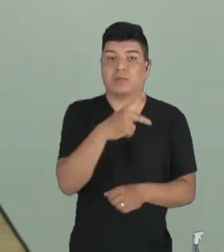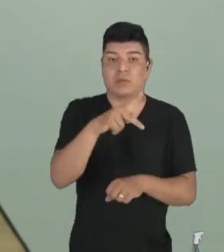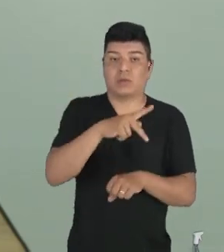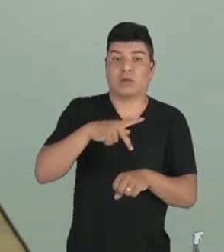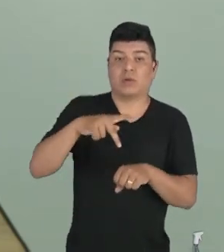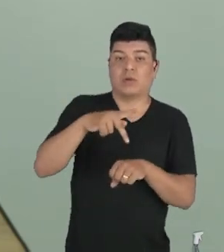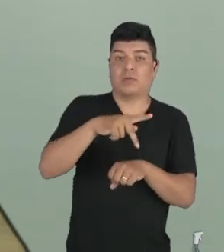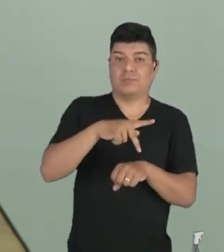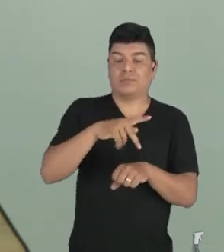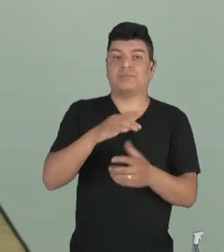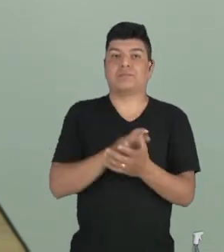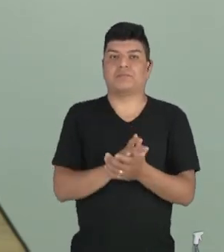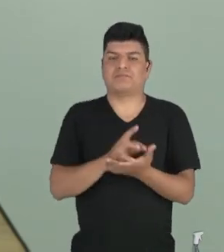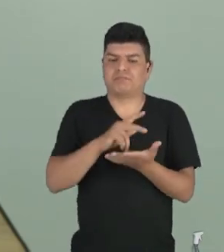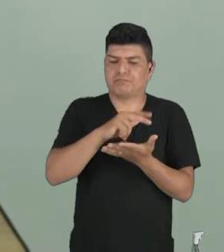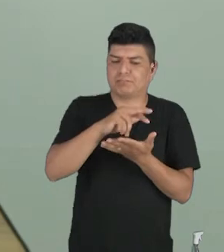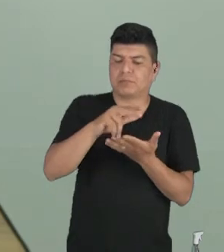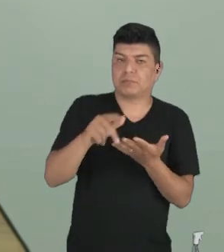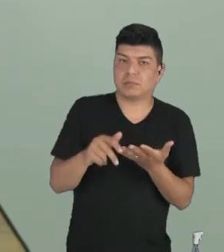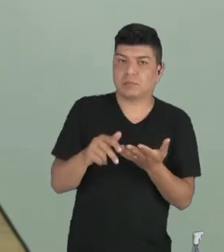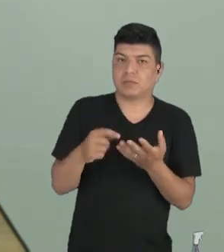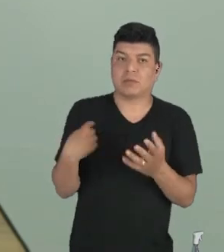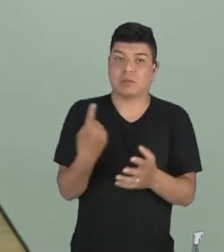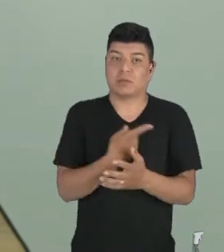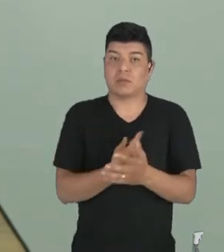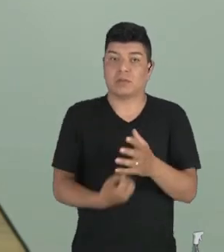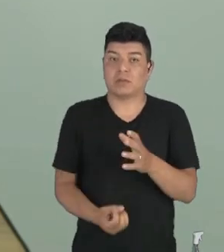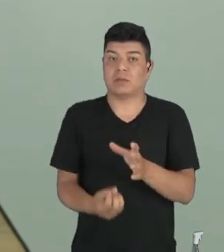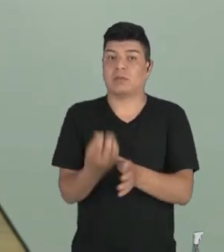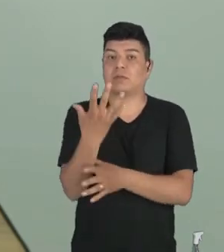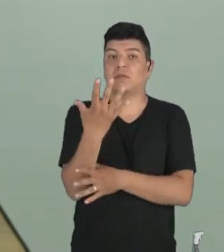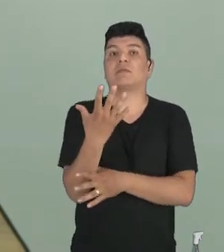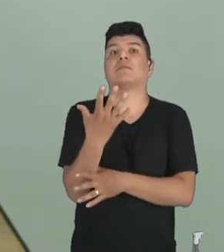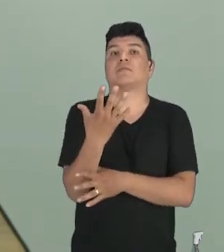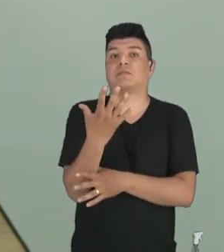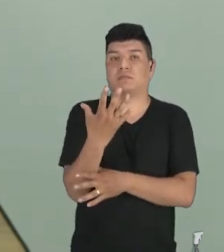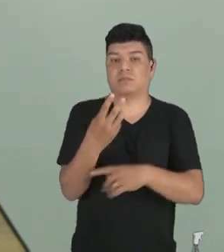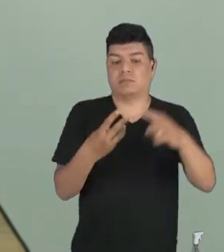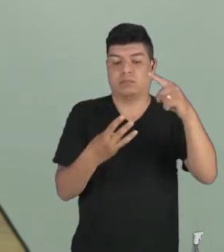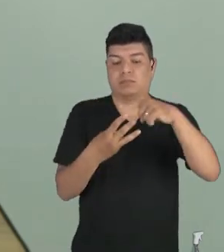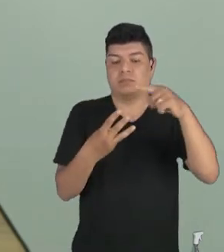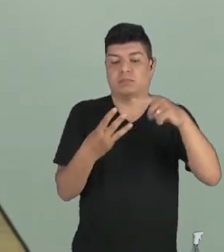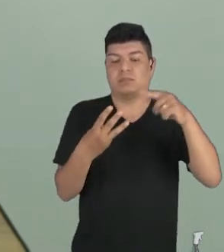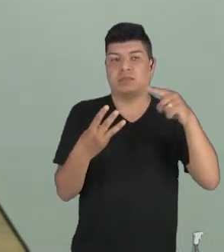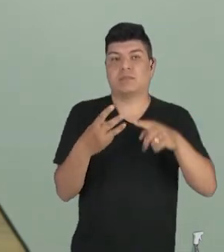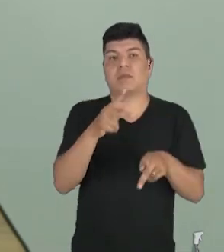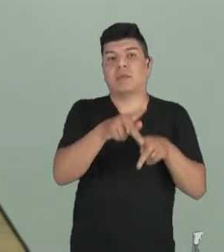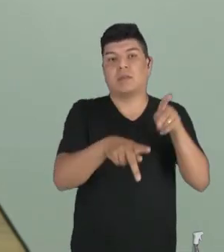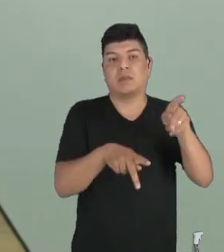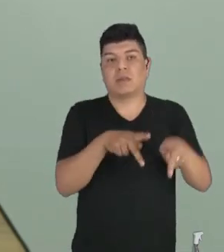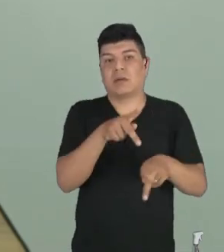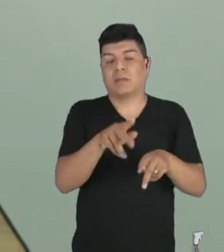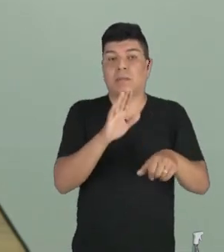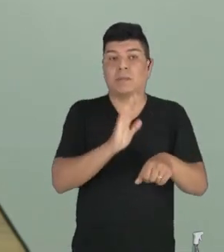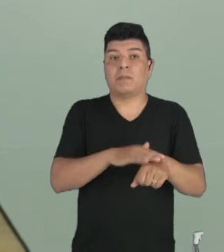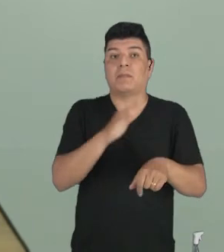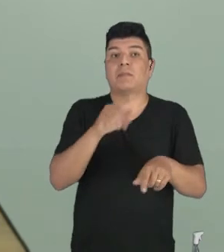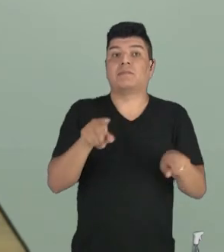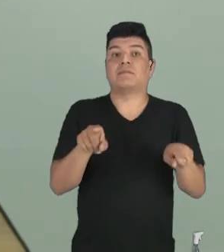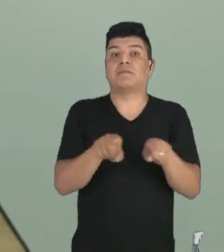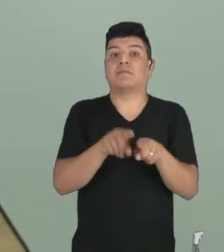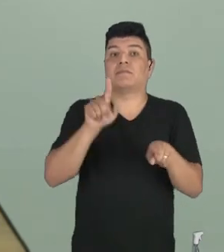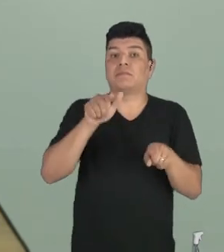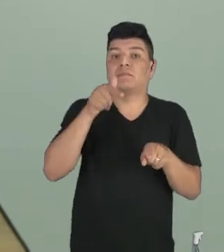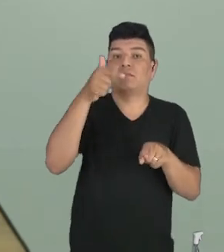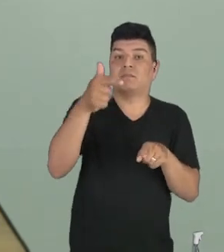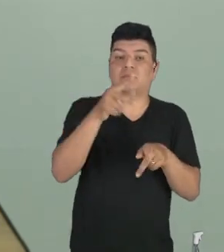a diversidade cultural, a nossa formação, ela se originou desses 3 povos, mas que também depois